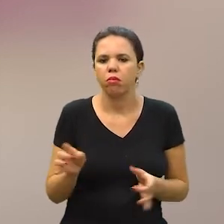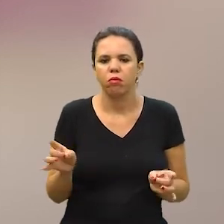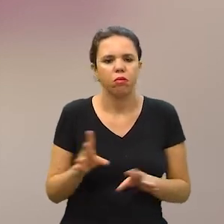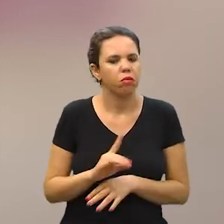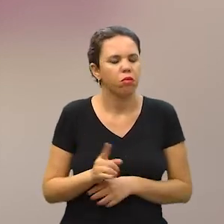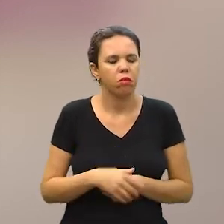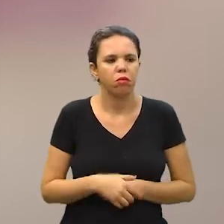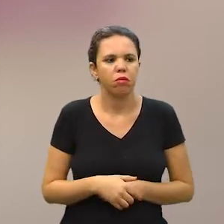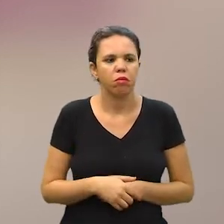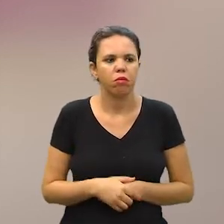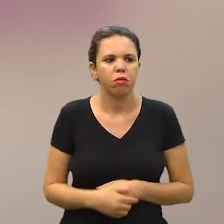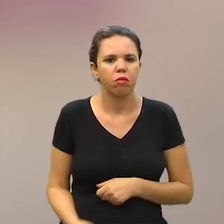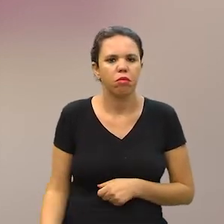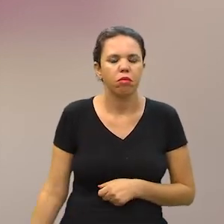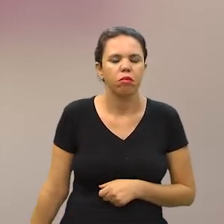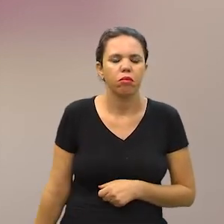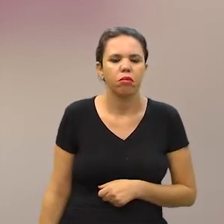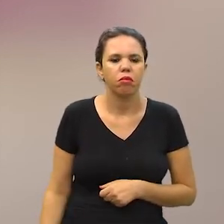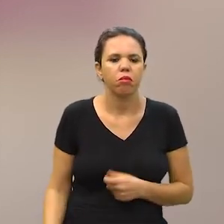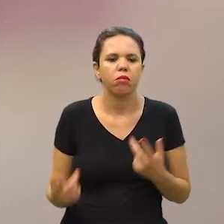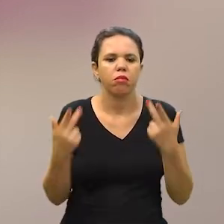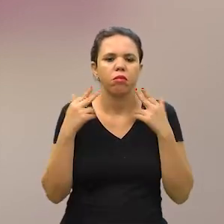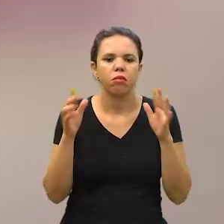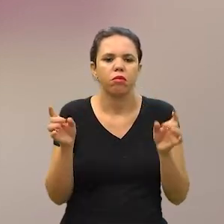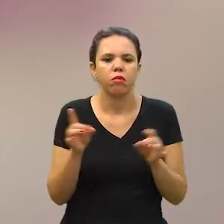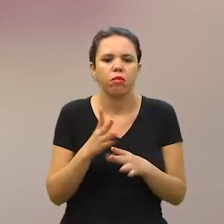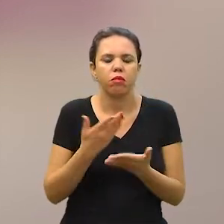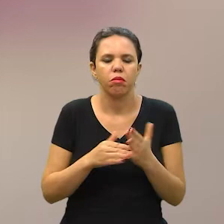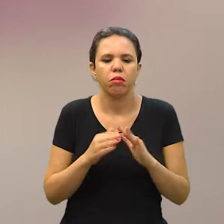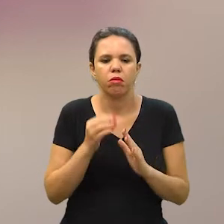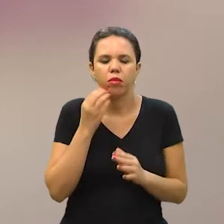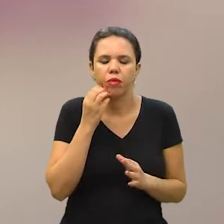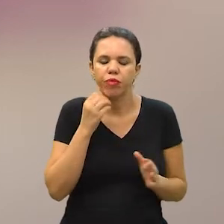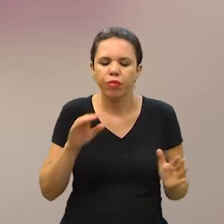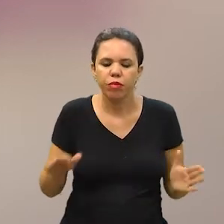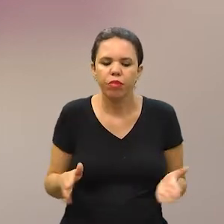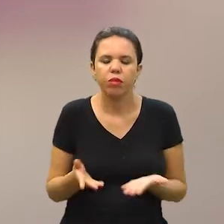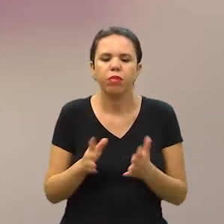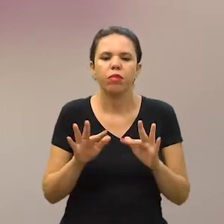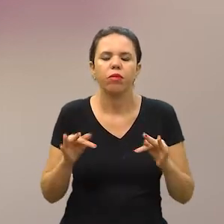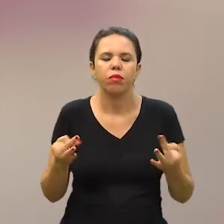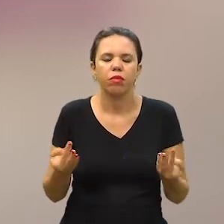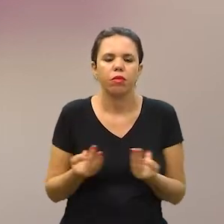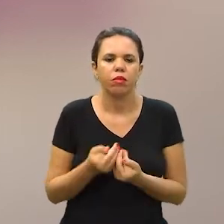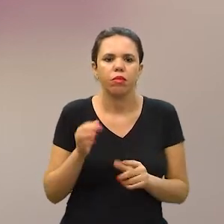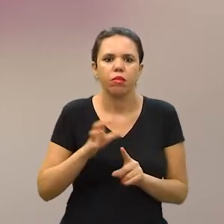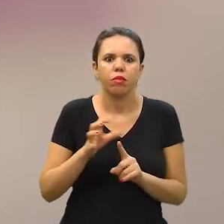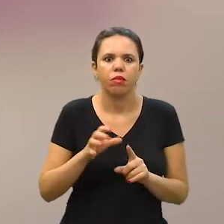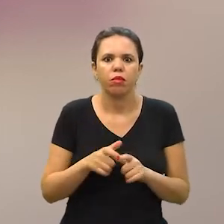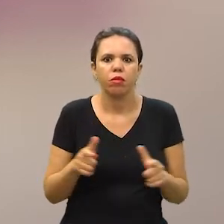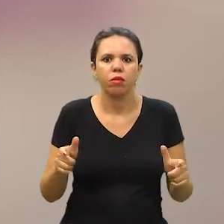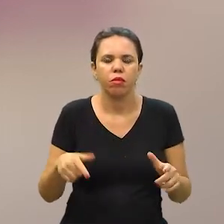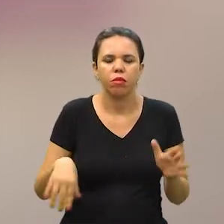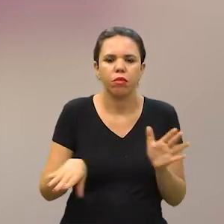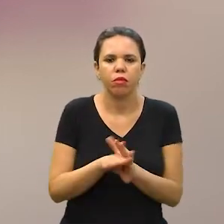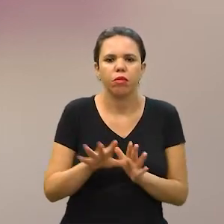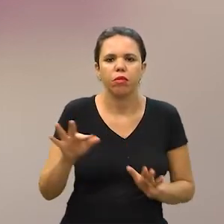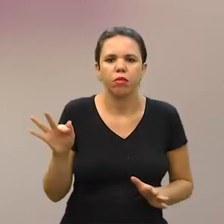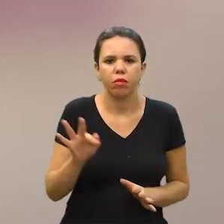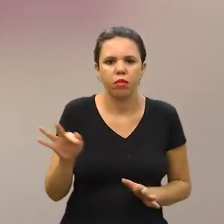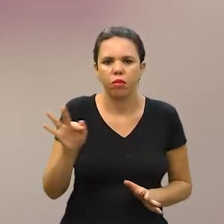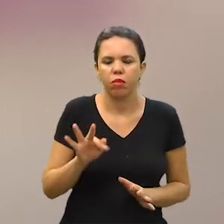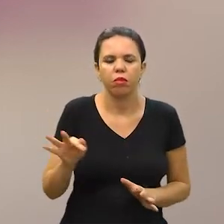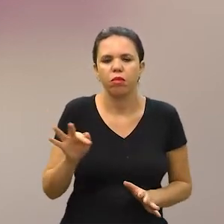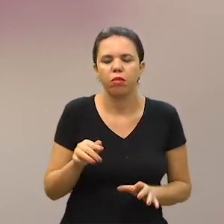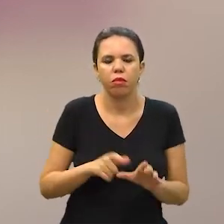consegue terminar, né? Porque normalmente termina a escola por incentivo dos pais, aquela pressão maior, e aí quando chega na faculdade é uma coisa um